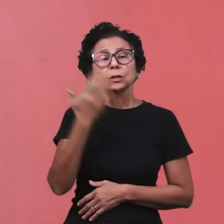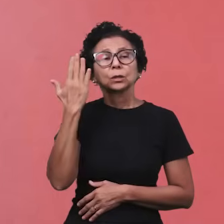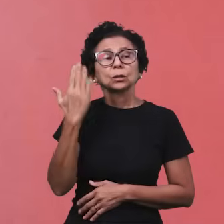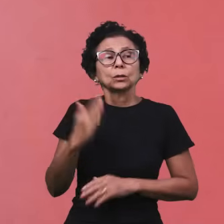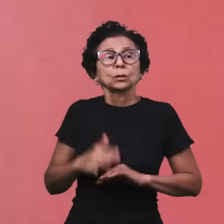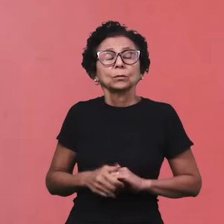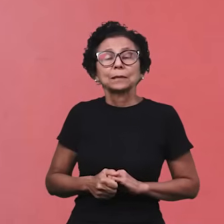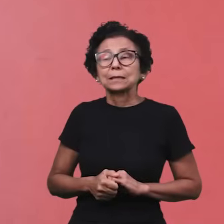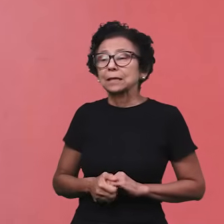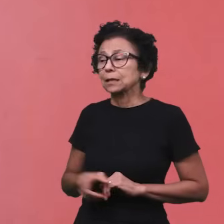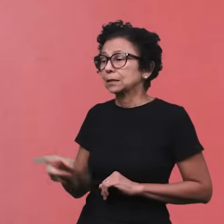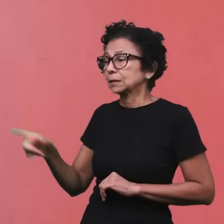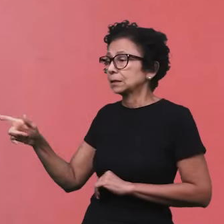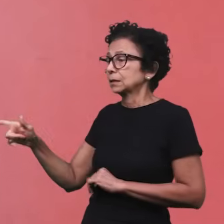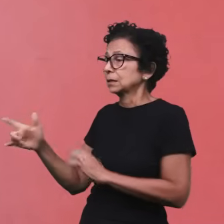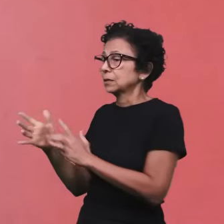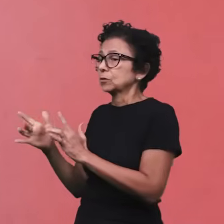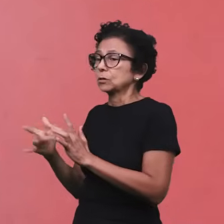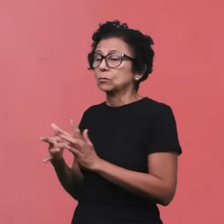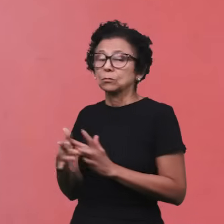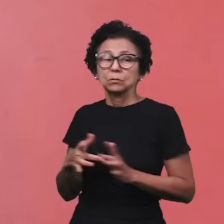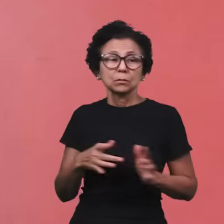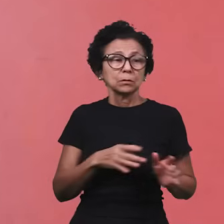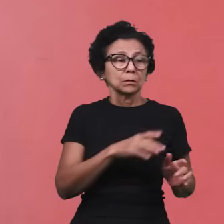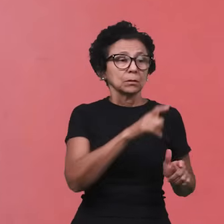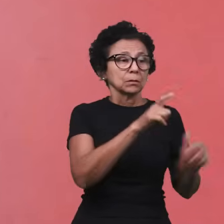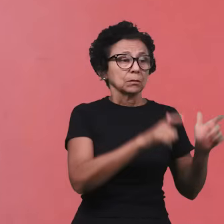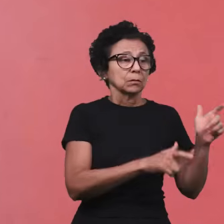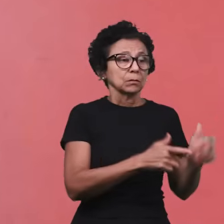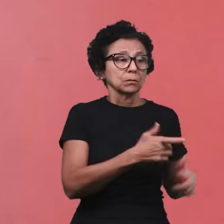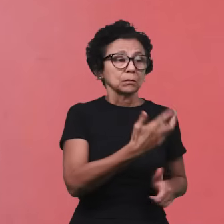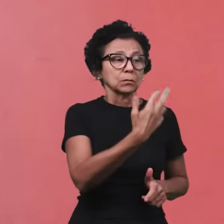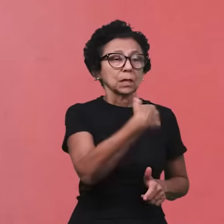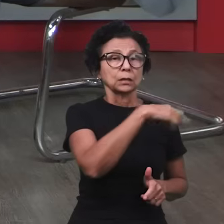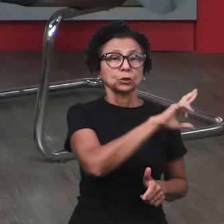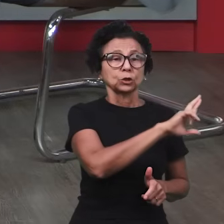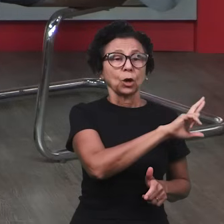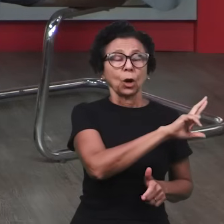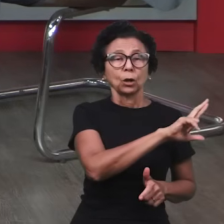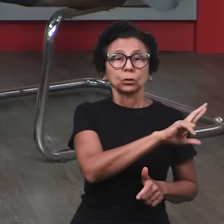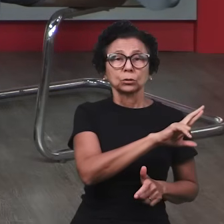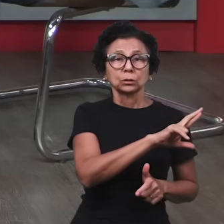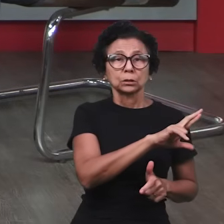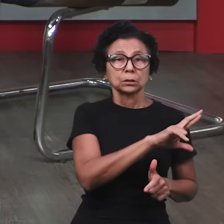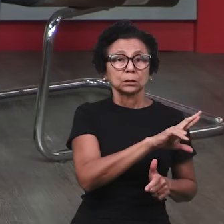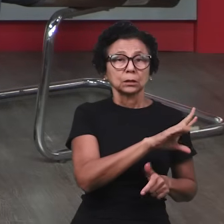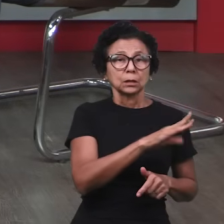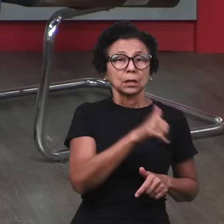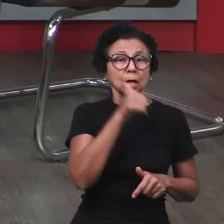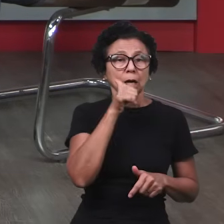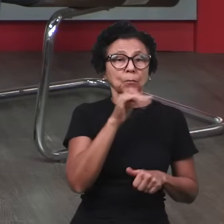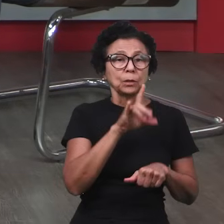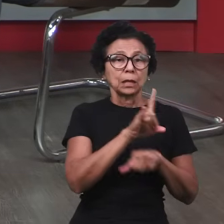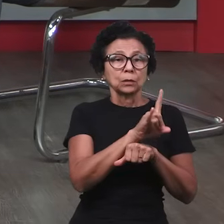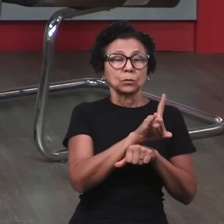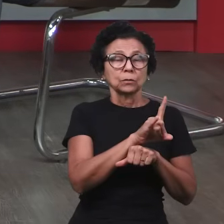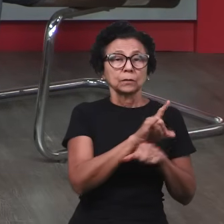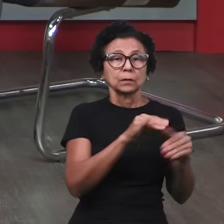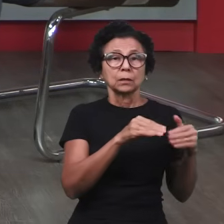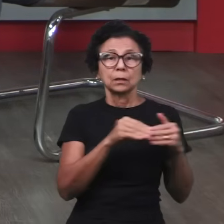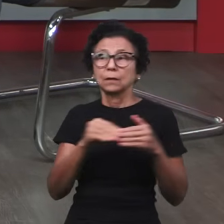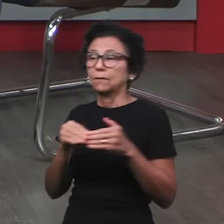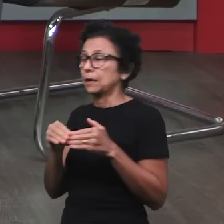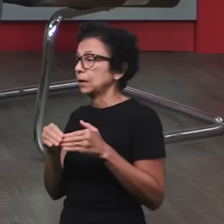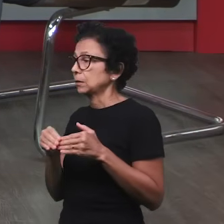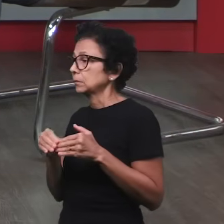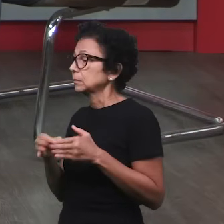Jesus, que coisa terrível. Jesus agora está sem saída. Os discípulos, e ele, a princípio,